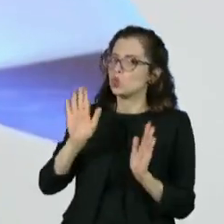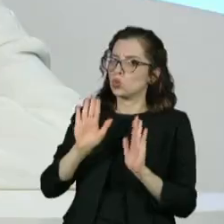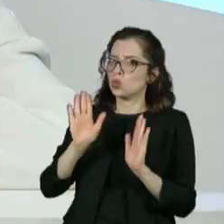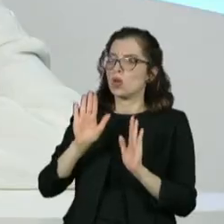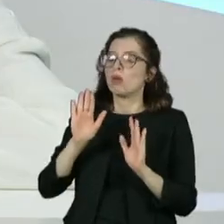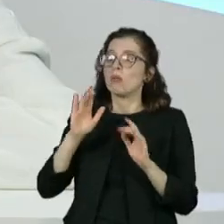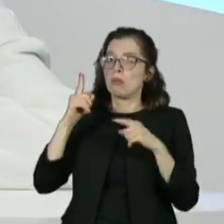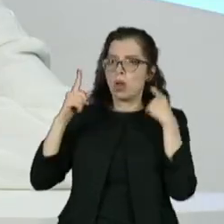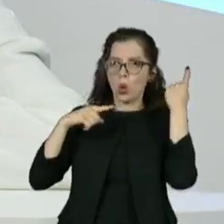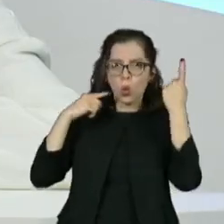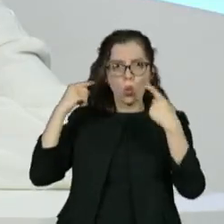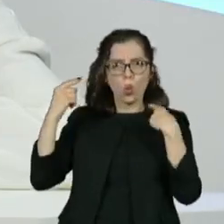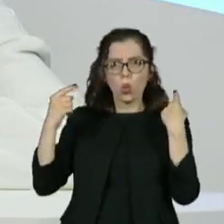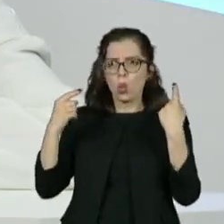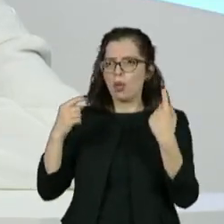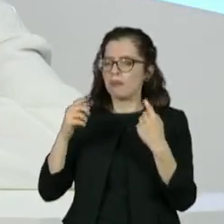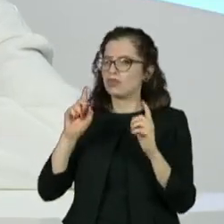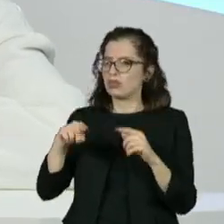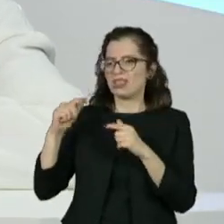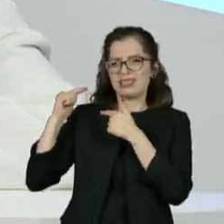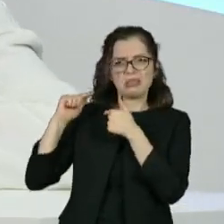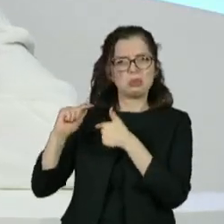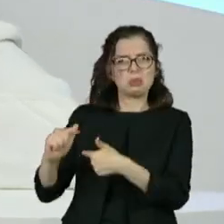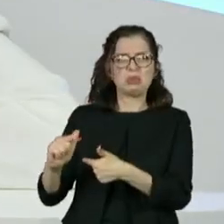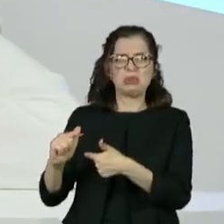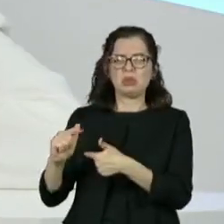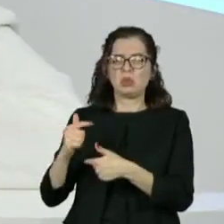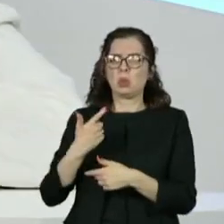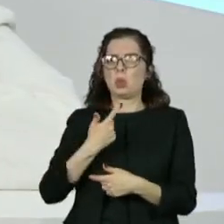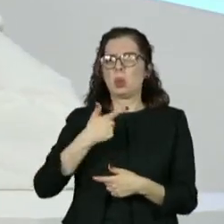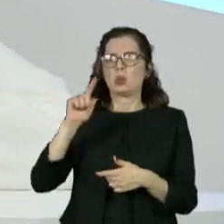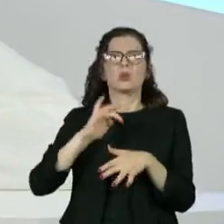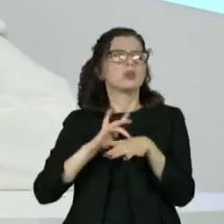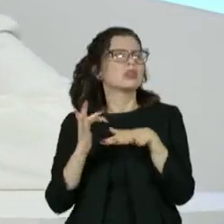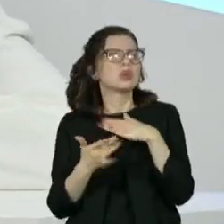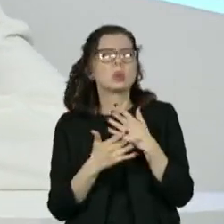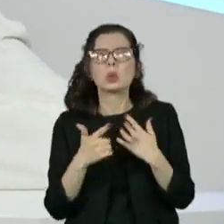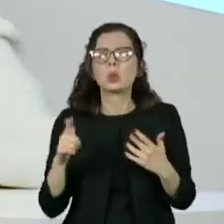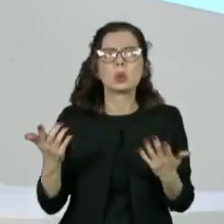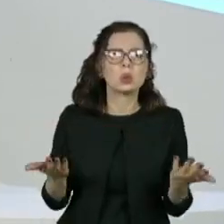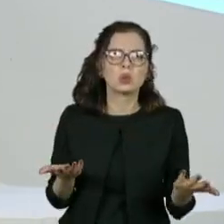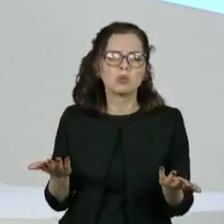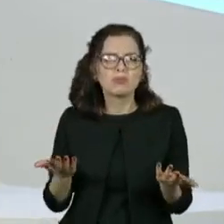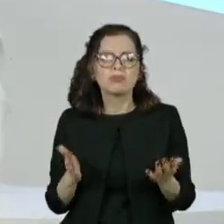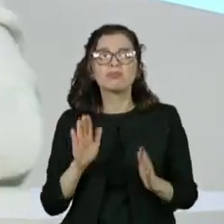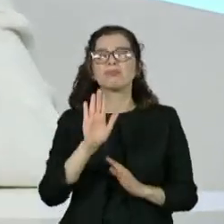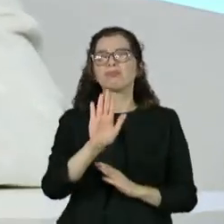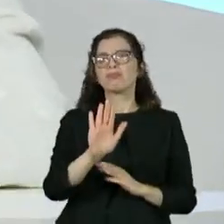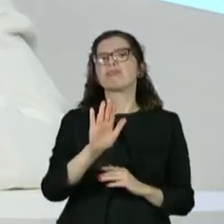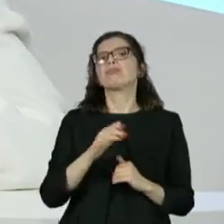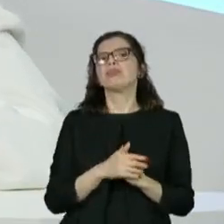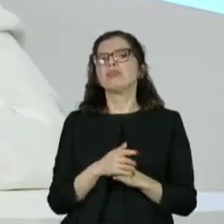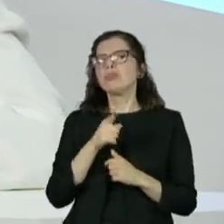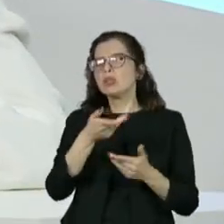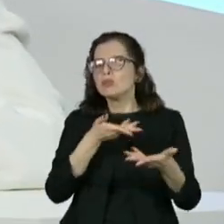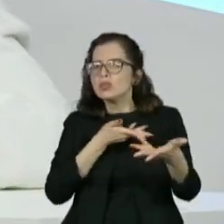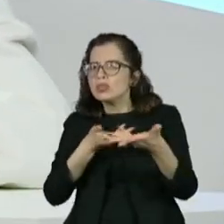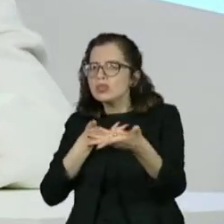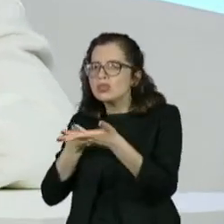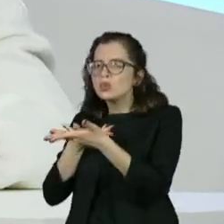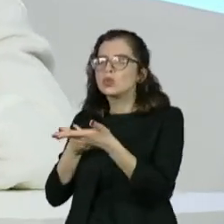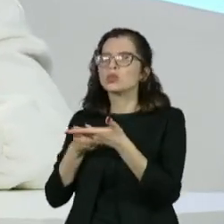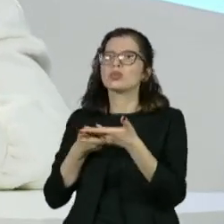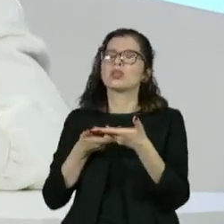meio antiga. E qual é a outra que tem, que eu nem sei? Não, não é só como que mudou a sua relação com o telespectador, porque você, em algumas Não.